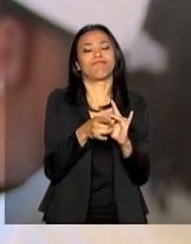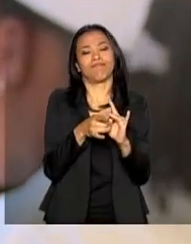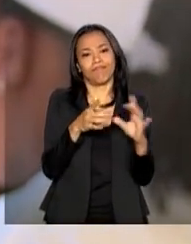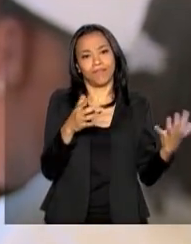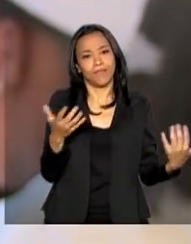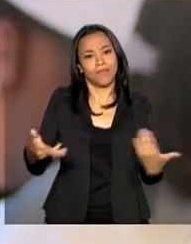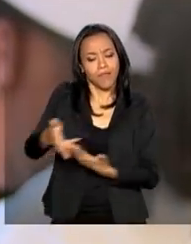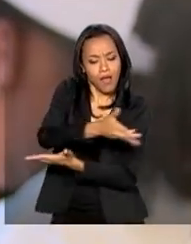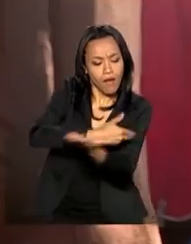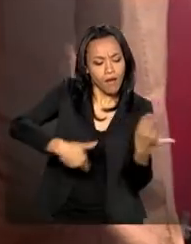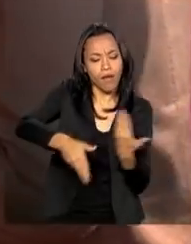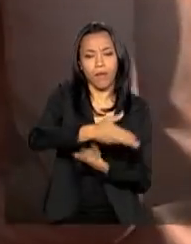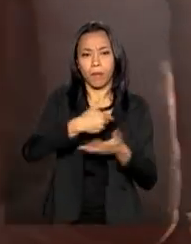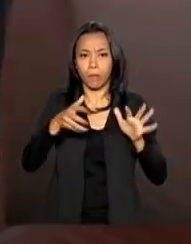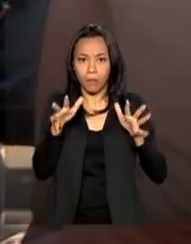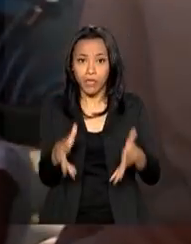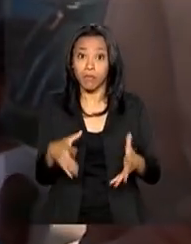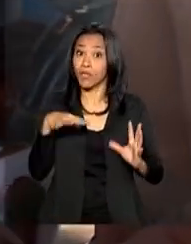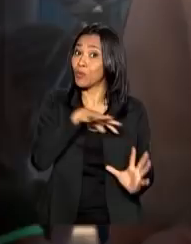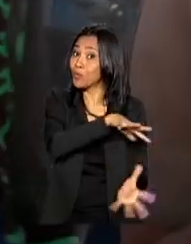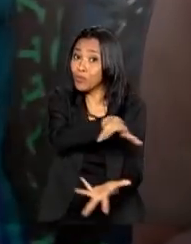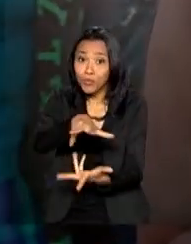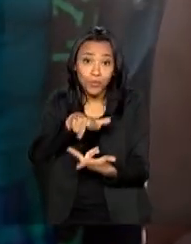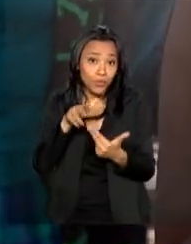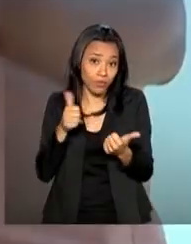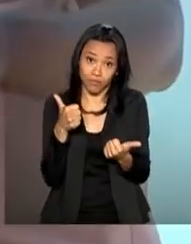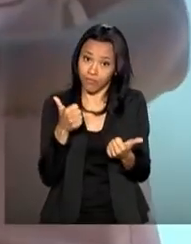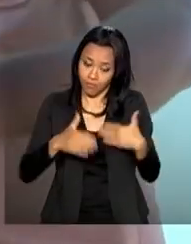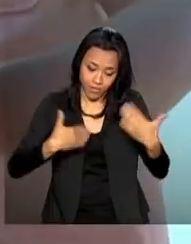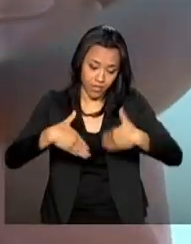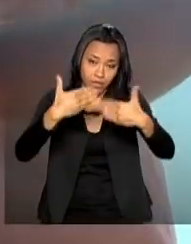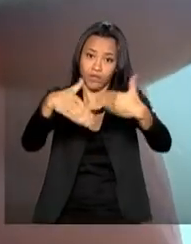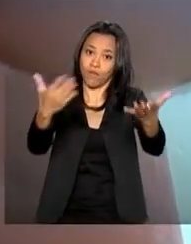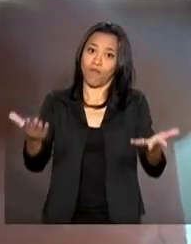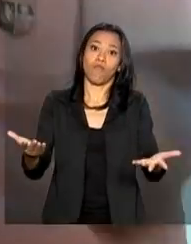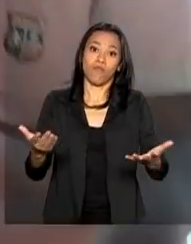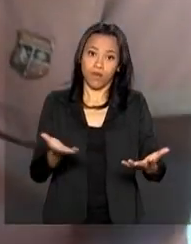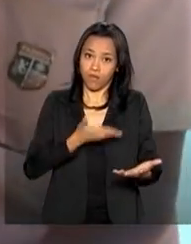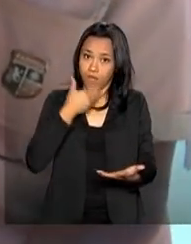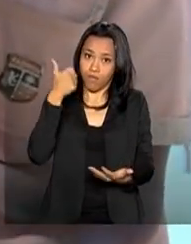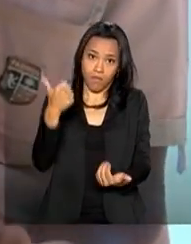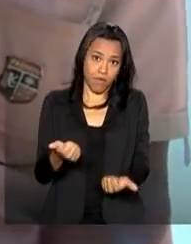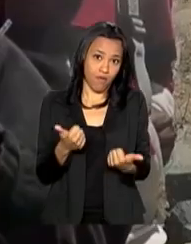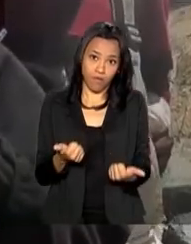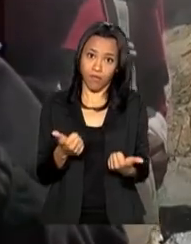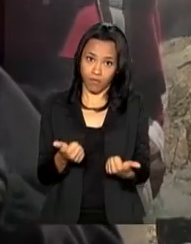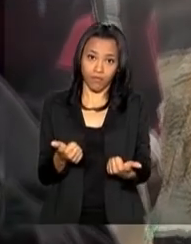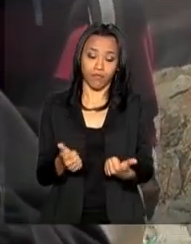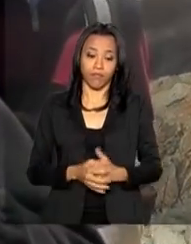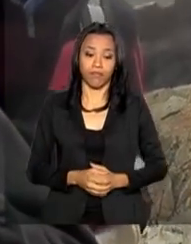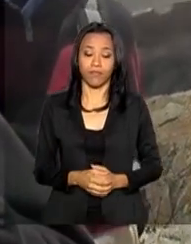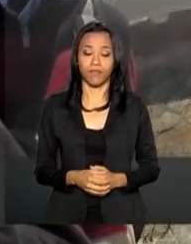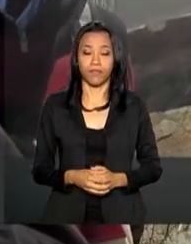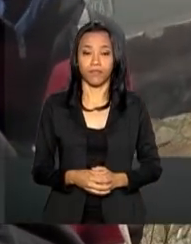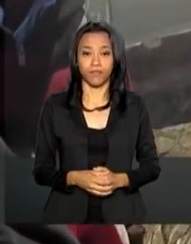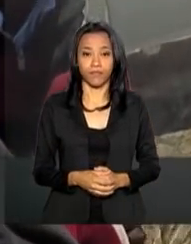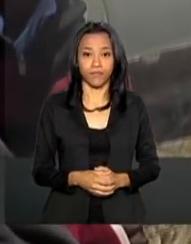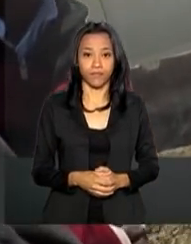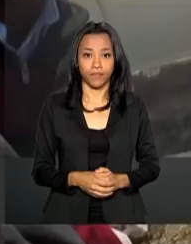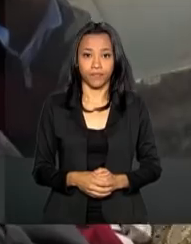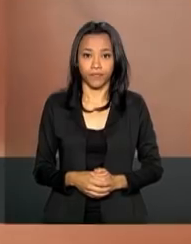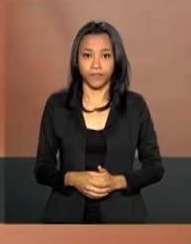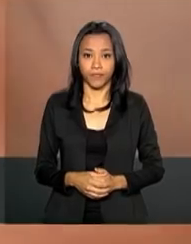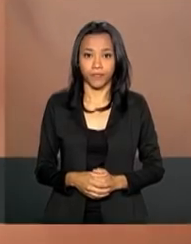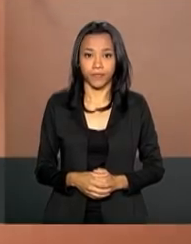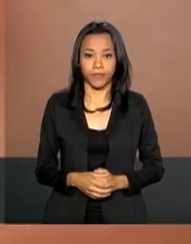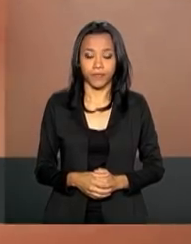e atores têm que participar para que o mundo possa se desenvolver e ter um desenvolvimento mais sustentável e equânime.